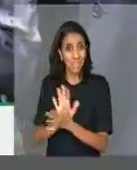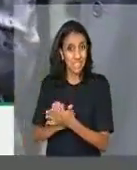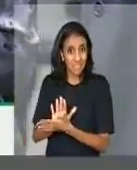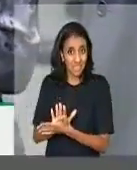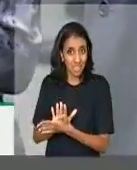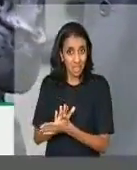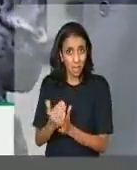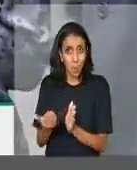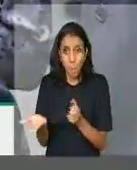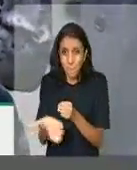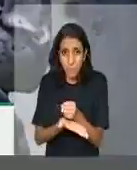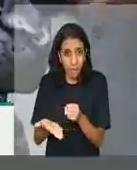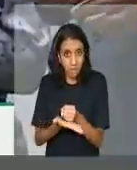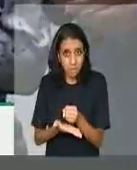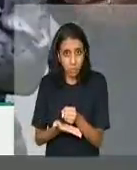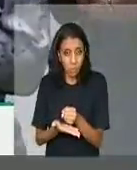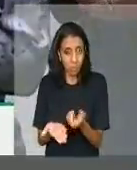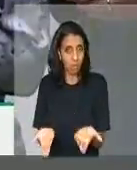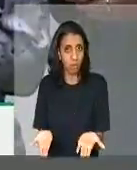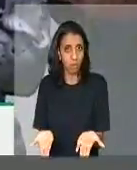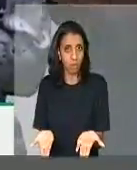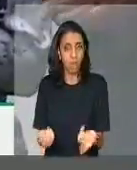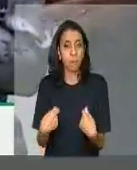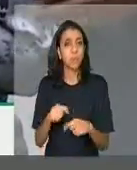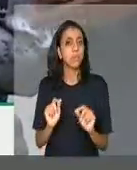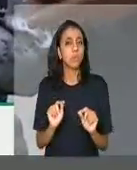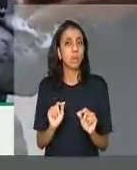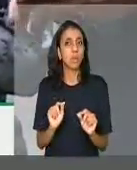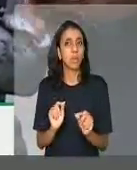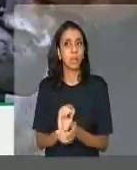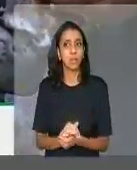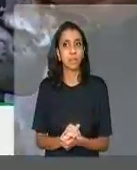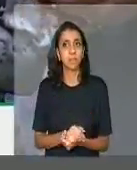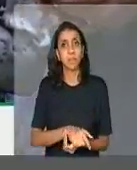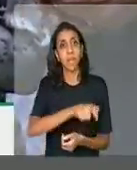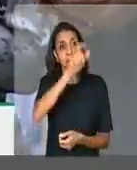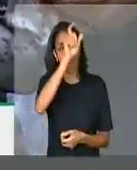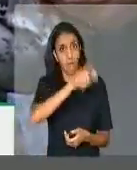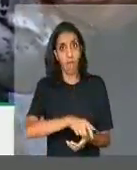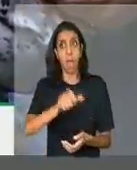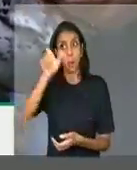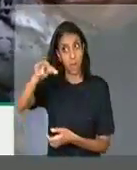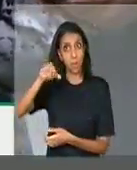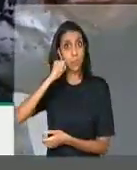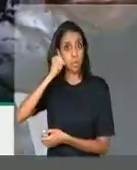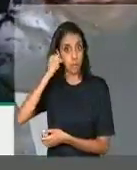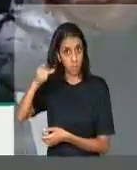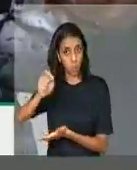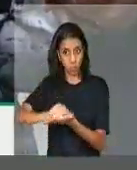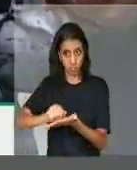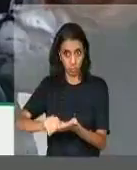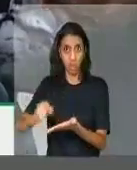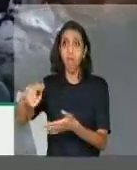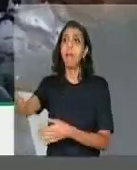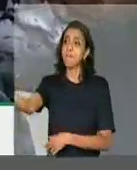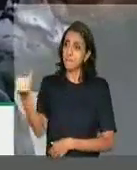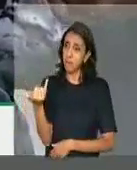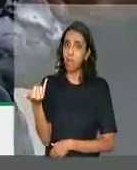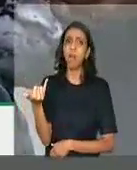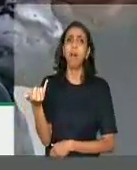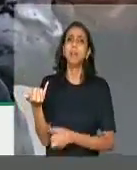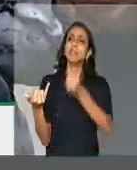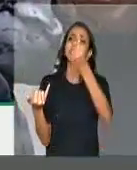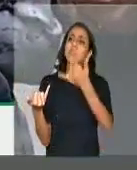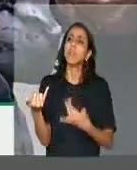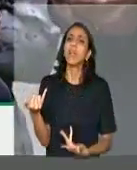mínimo que a gente tinha que ter era do defensor dessa alteração no Senado Federal, que ele dissesse que